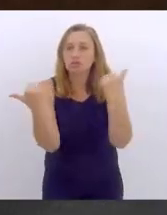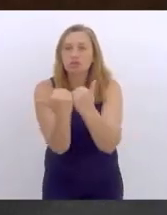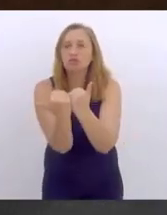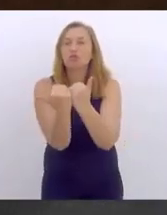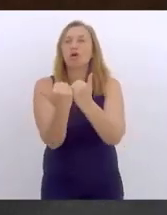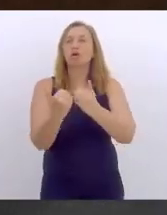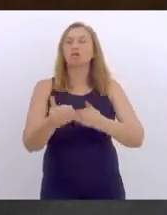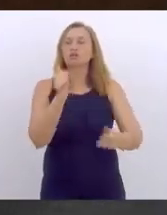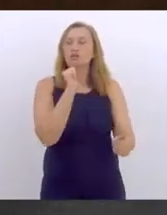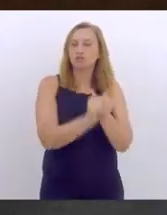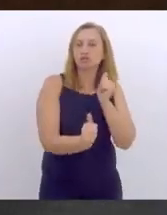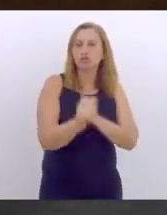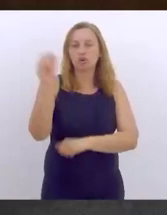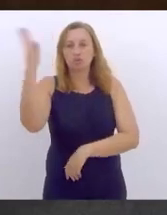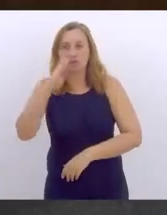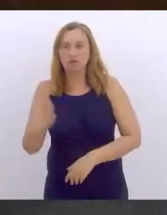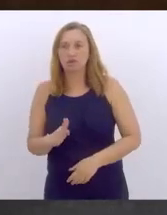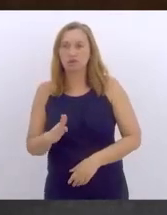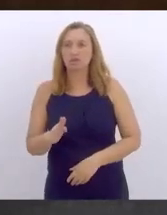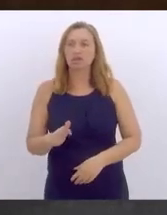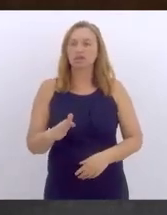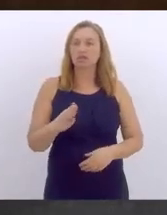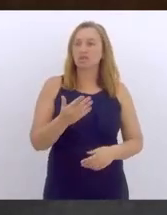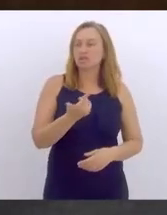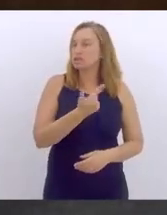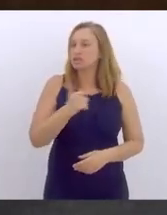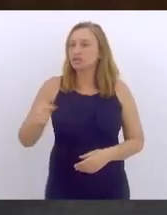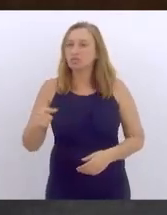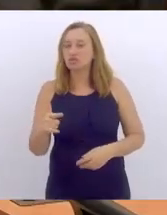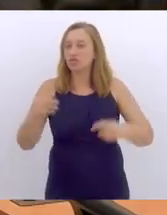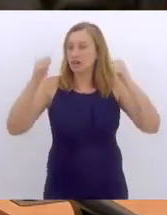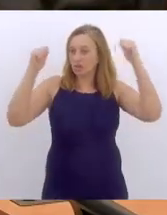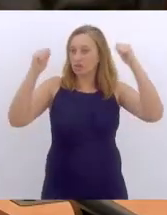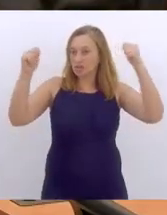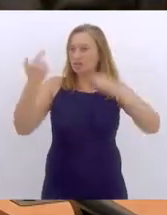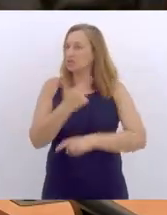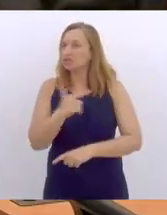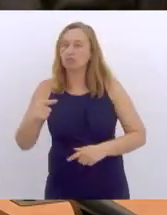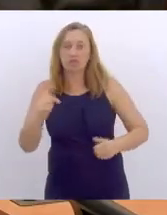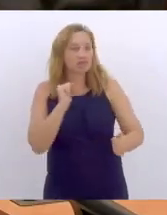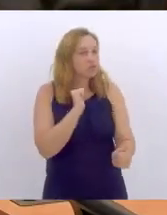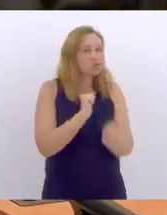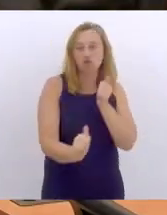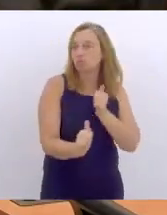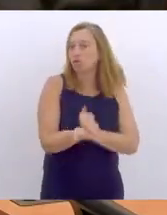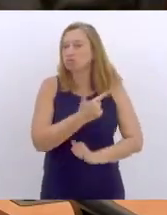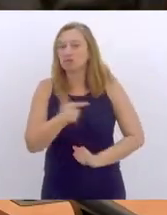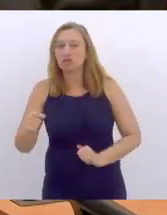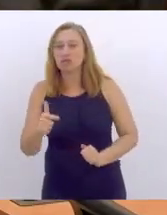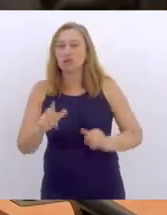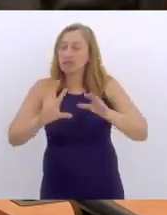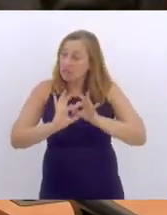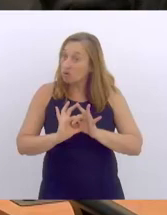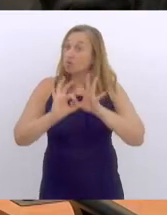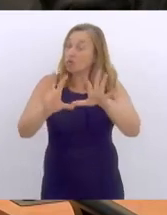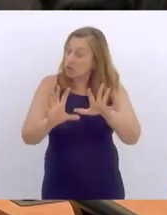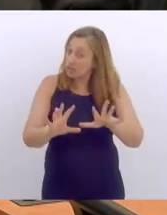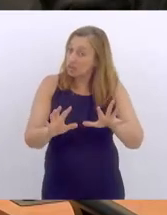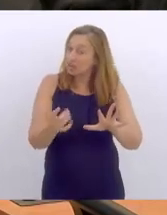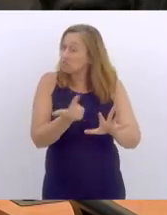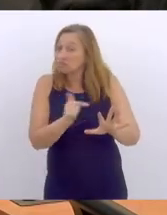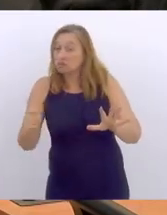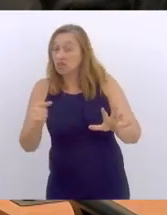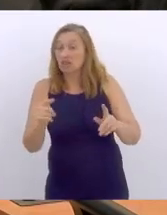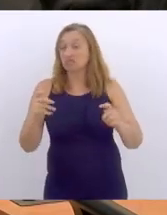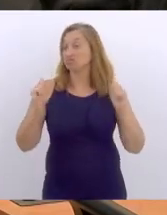alma do futebol brasileiro. Sem torcida não há o espetáculo do futebol, sem torcida não há democracia, sem